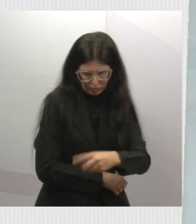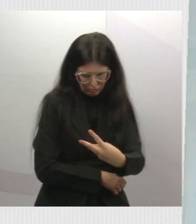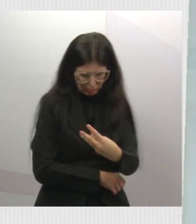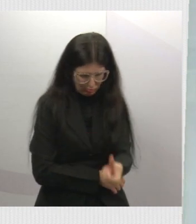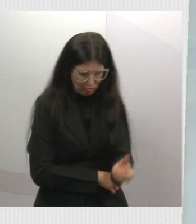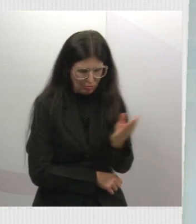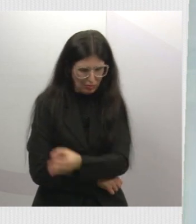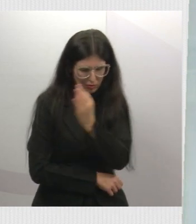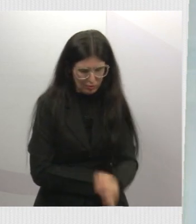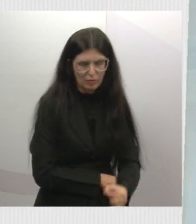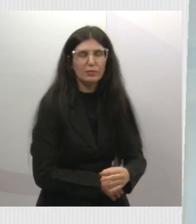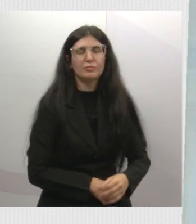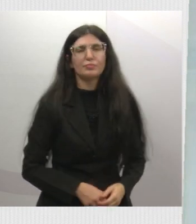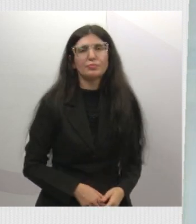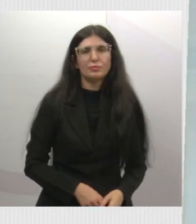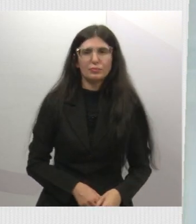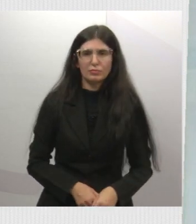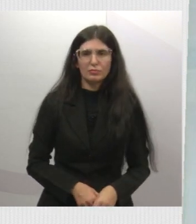21,36%.